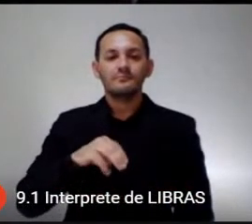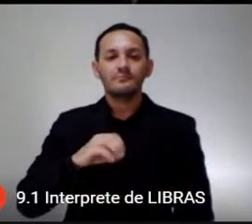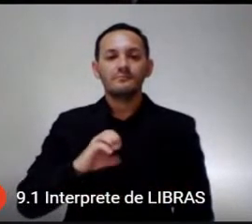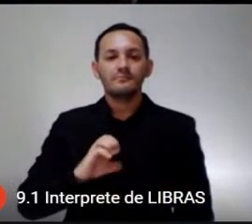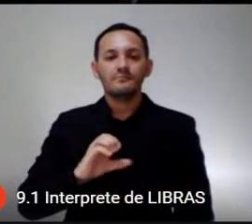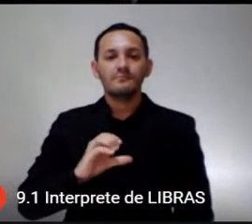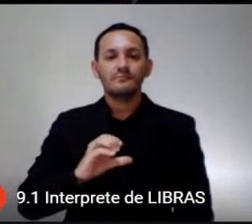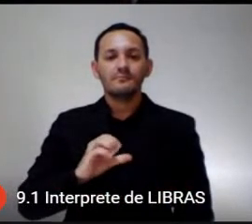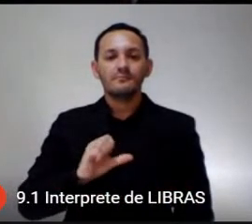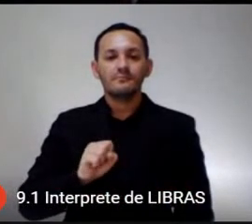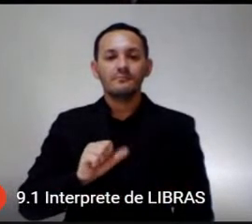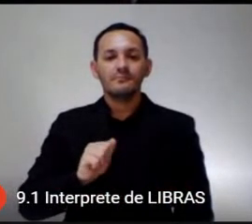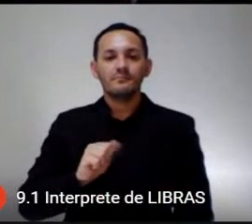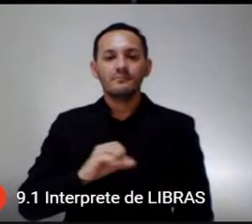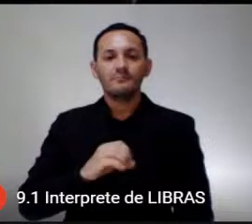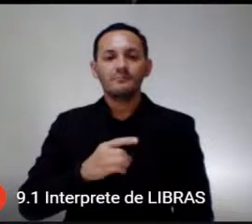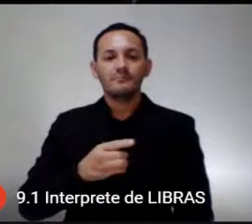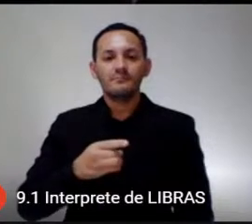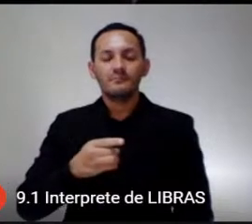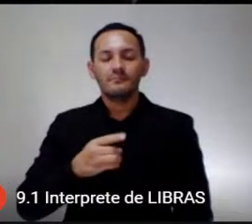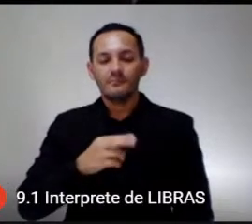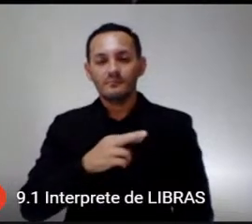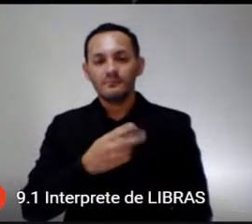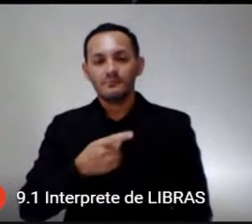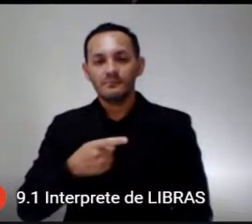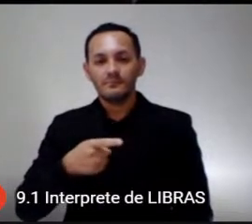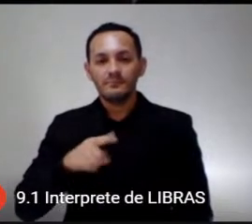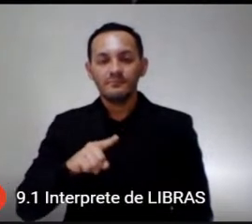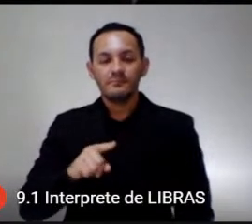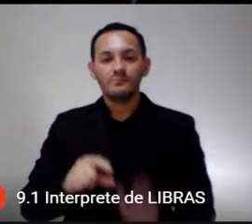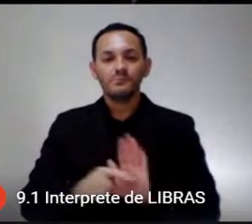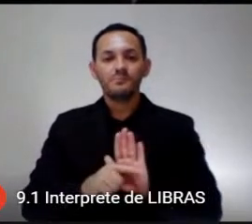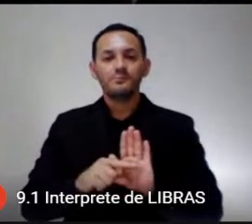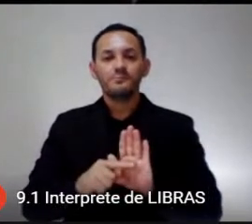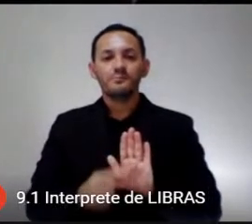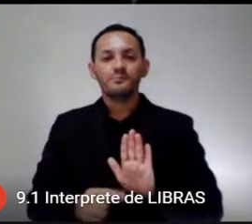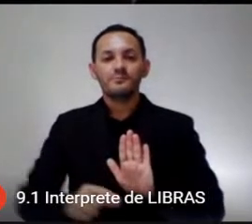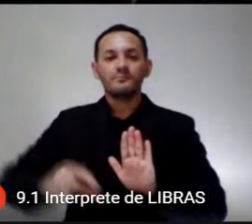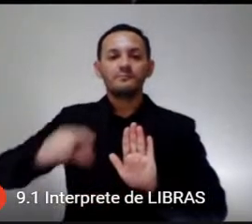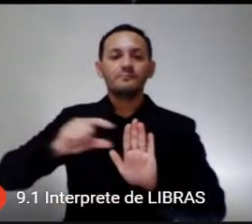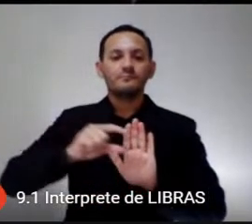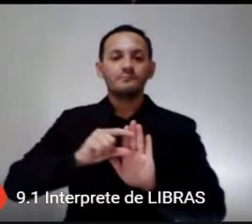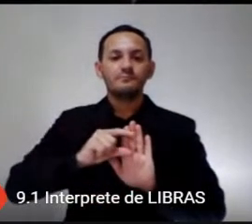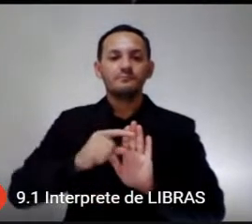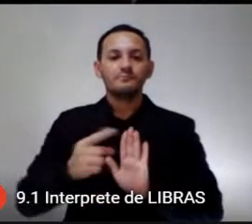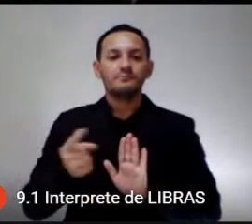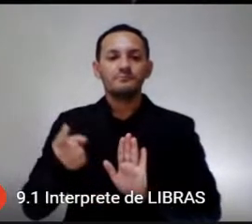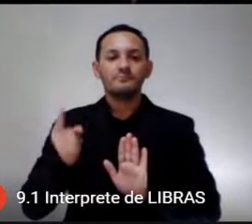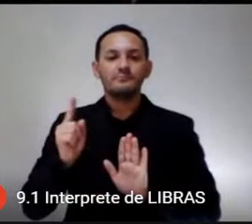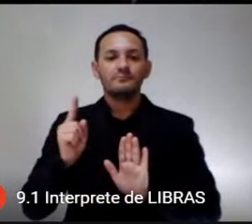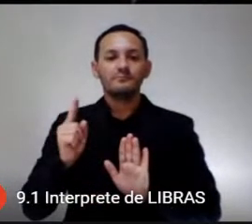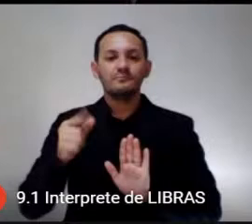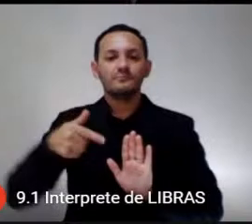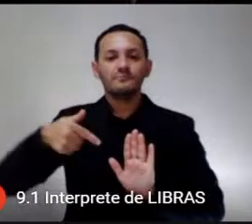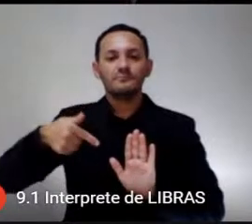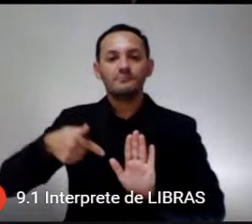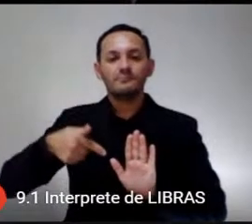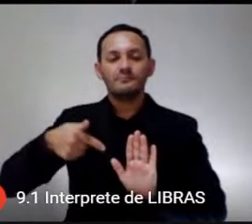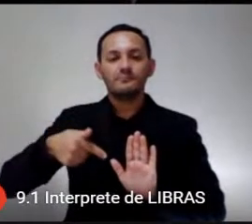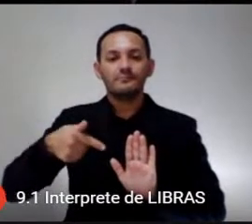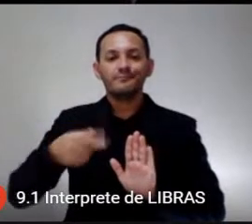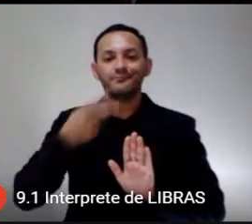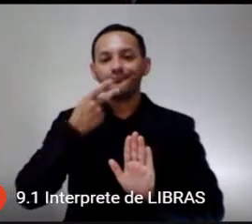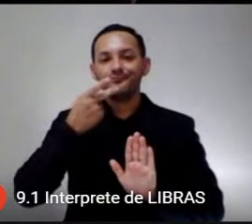os prazos mencionados no parágrafo anterior, no parágrafo anterior, que é o parágrafo 1º do artigo 7º, realmente fala dos